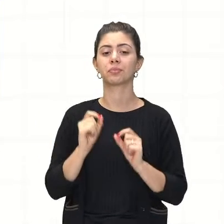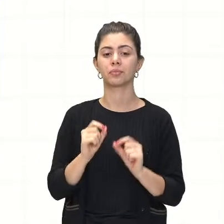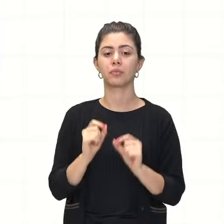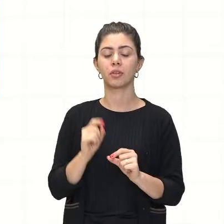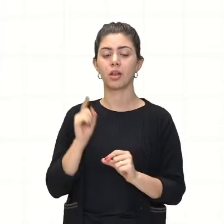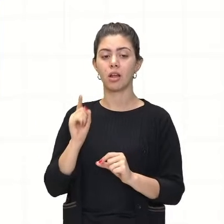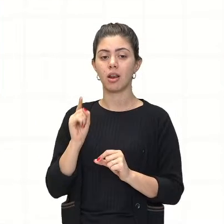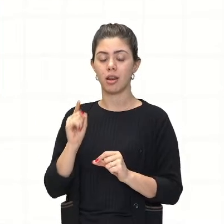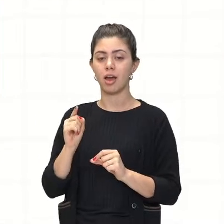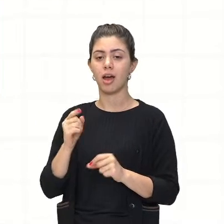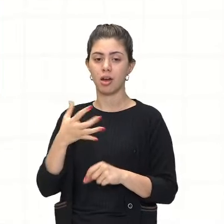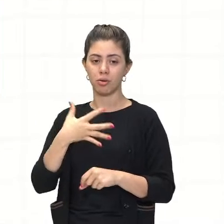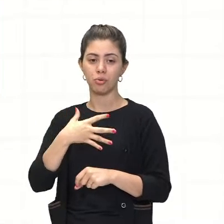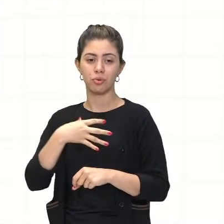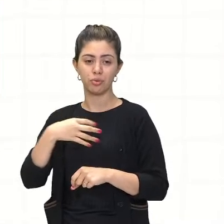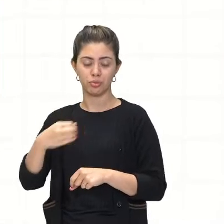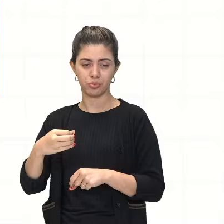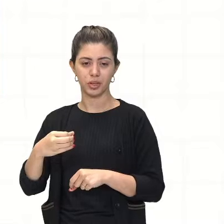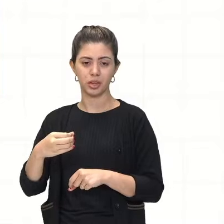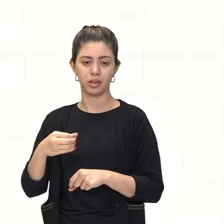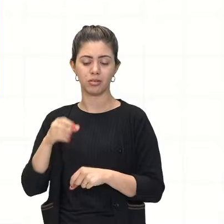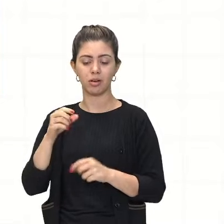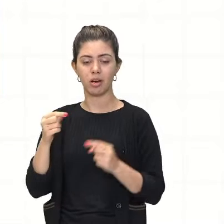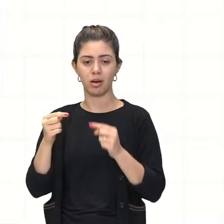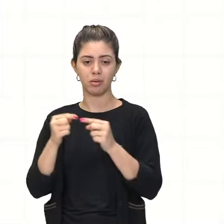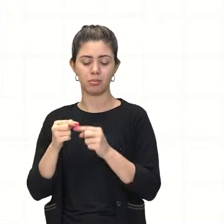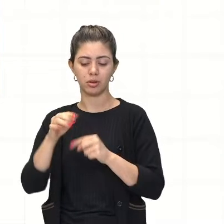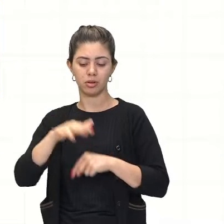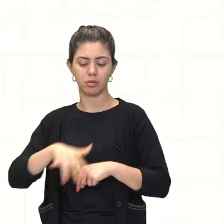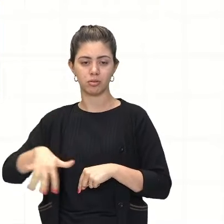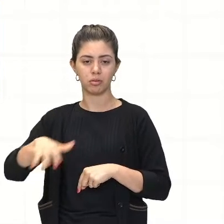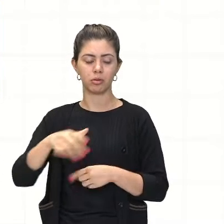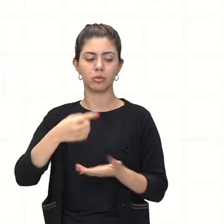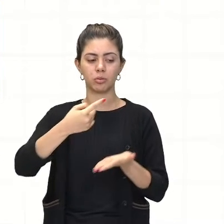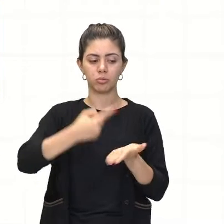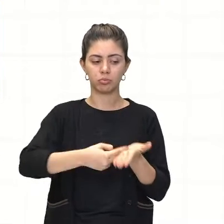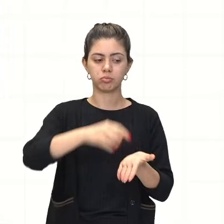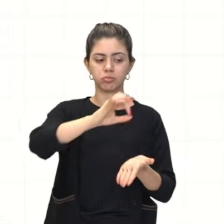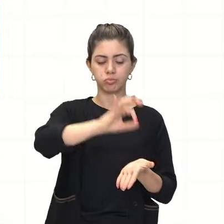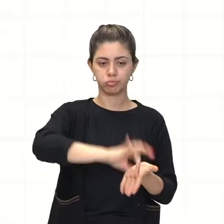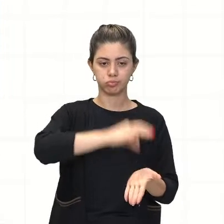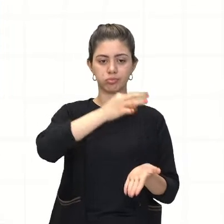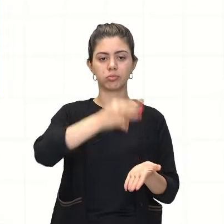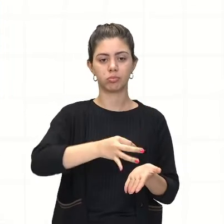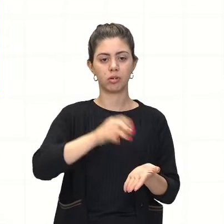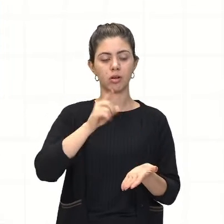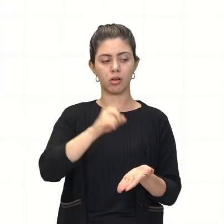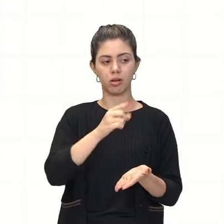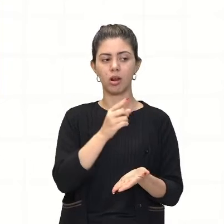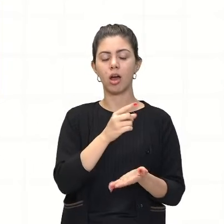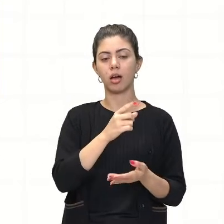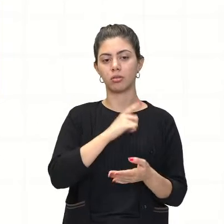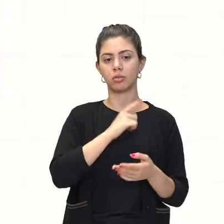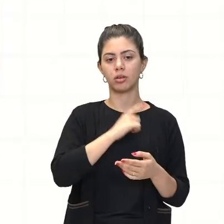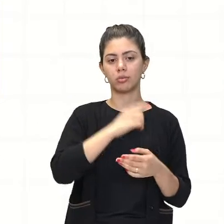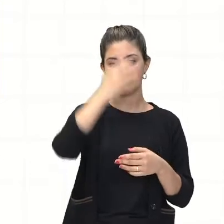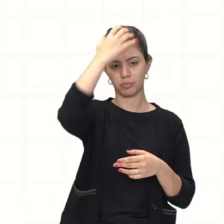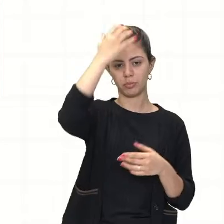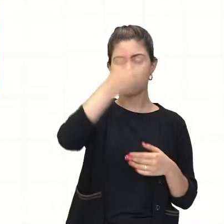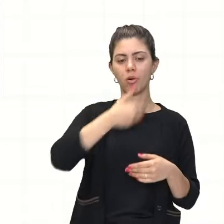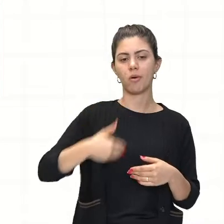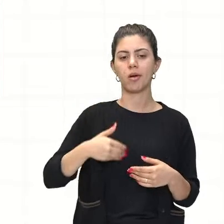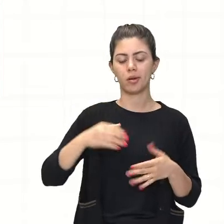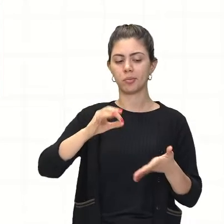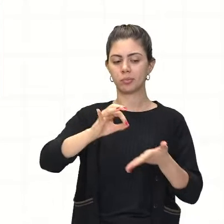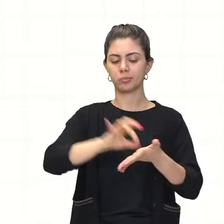que representa o Condado Portucalense, assina esse acordo junto com Afonso VII de Leão e Castela, que